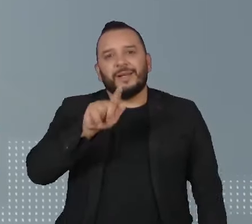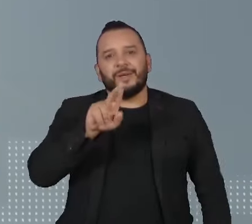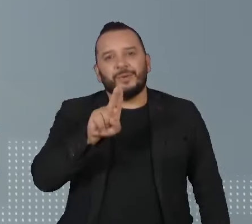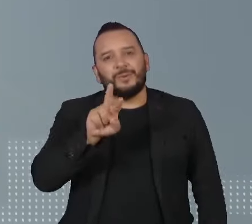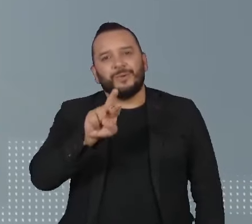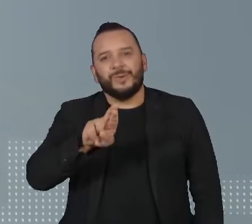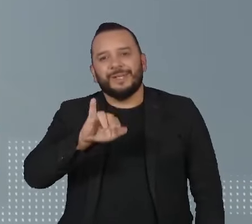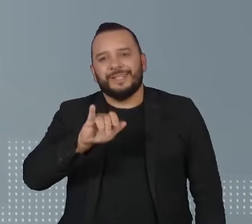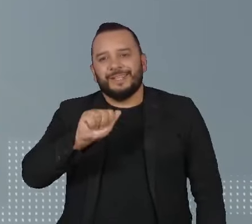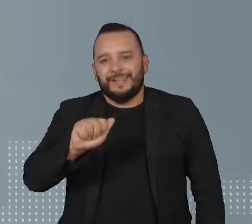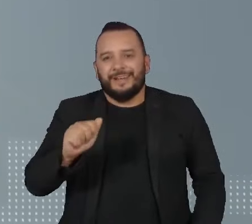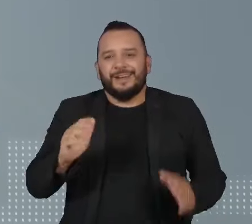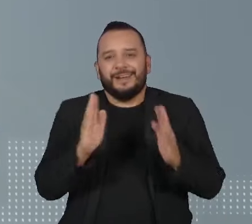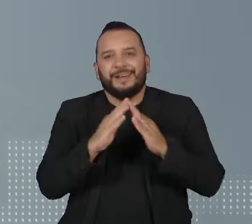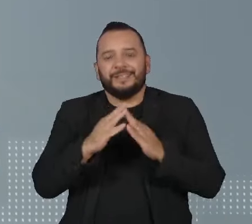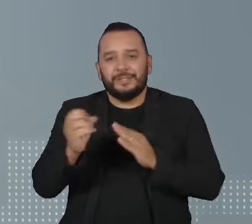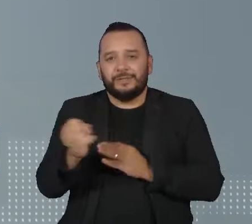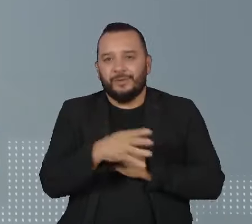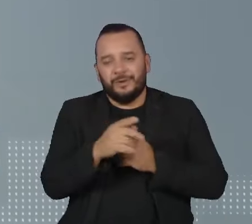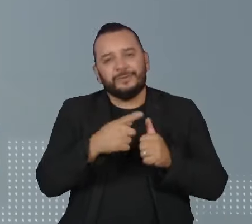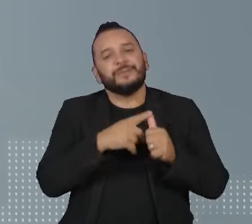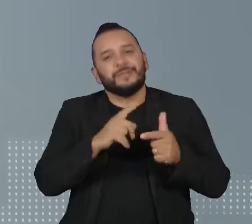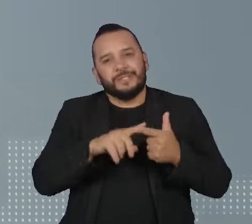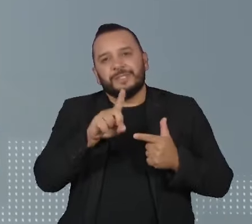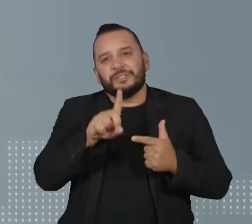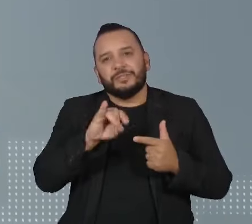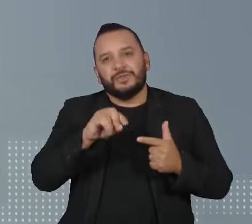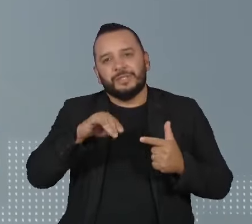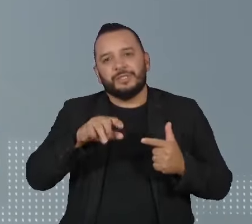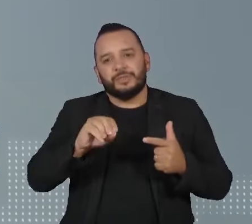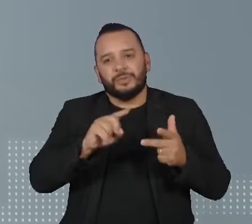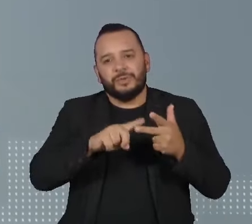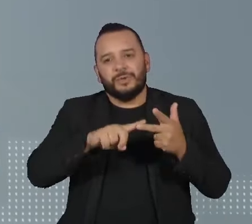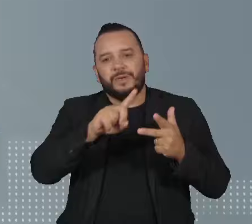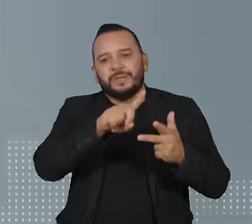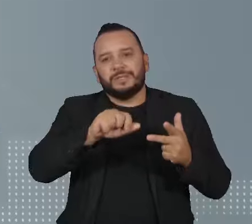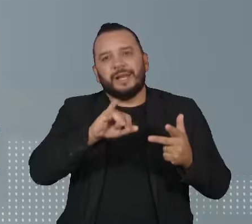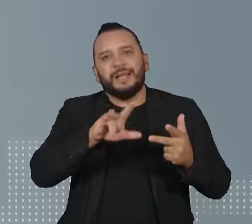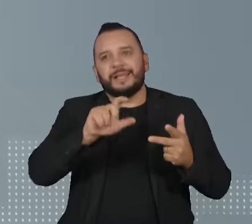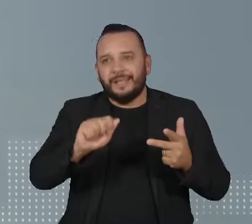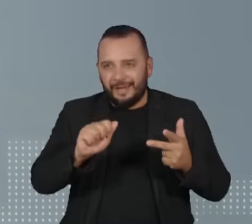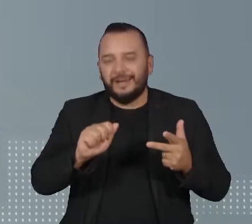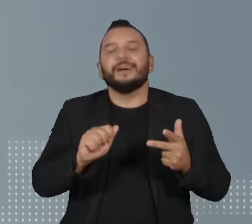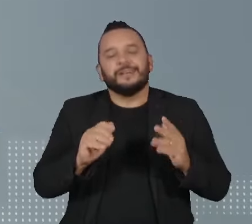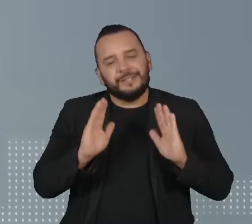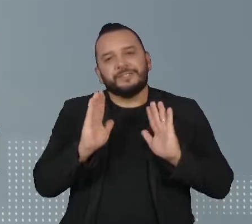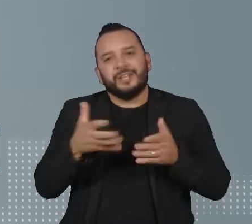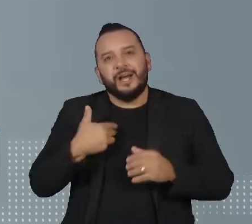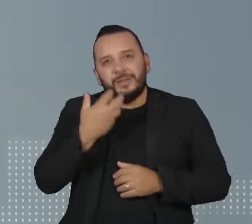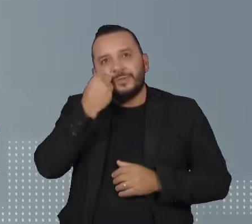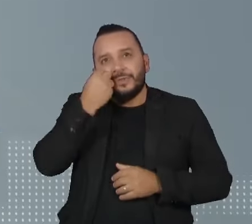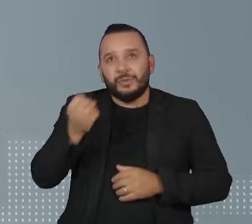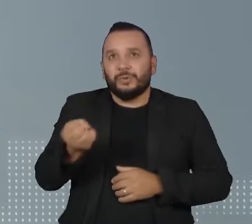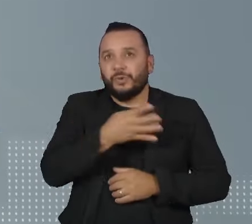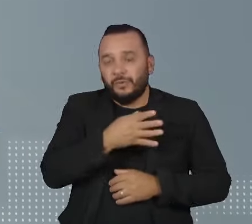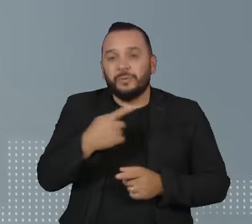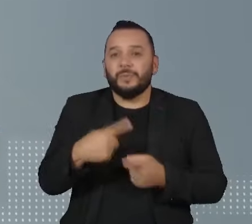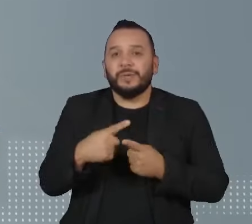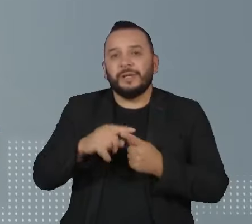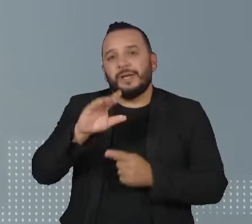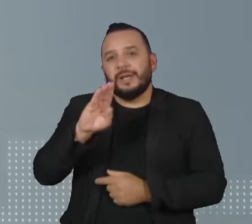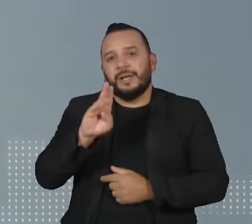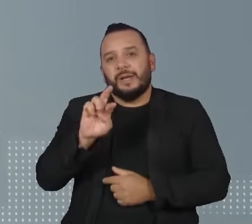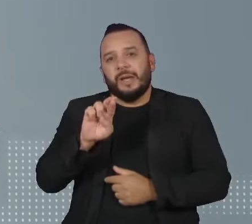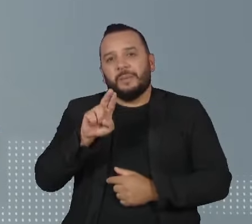casa nova. Ela, o Dionísio, a Zaya e muitos outros animais ganharam novos tutores através da Bruna, que tem uma ONG de